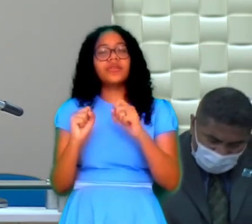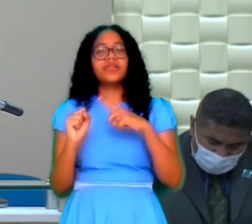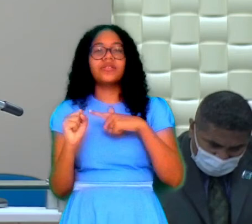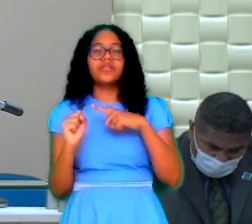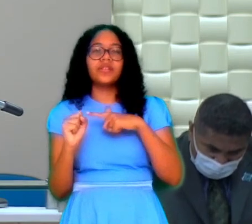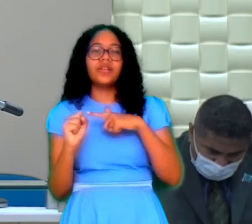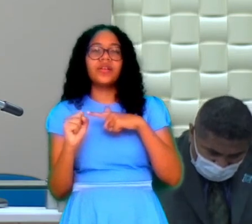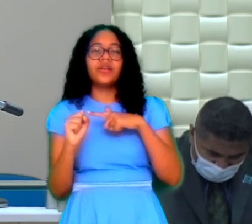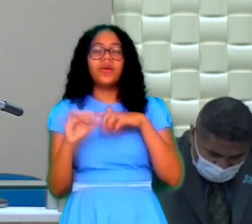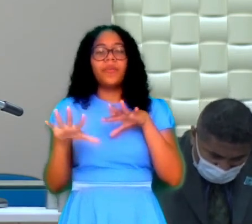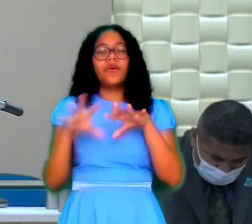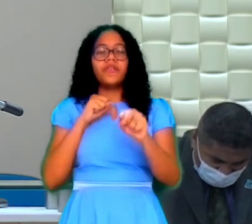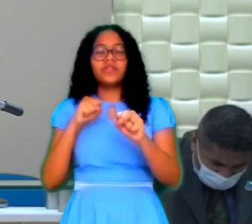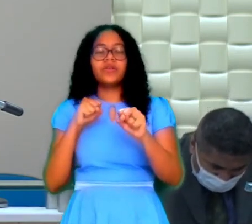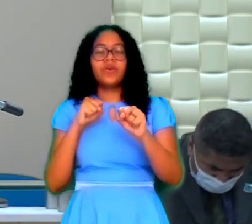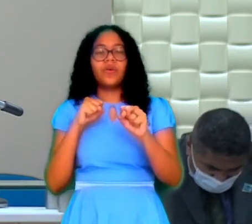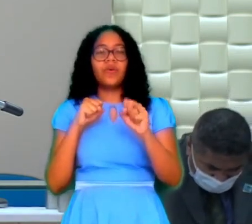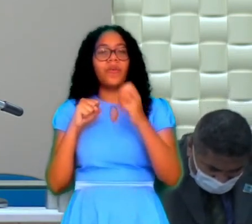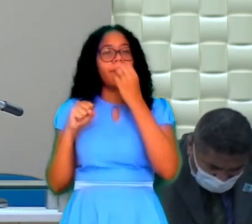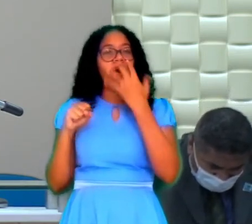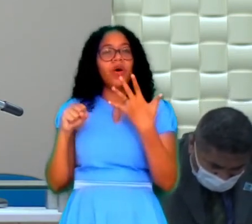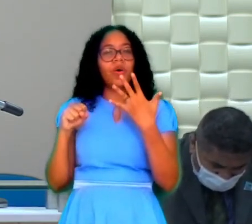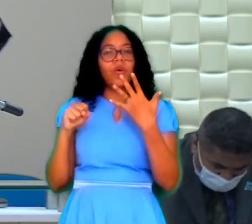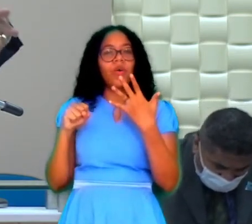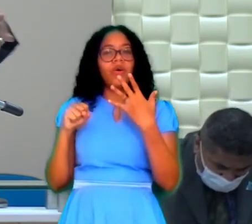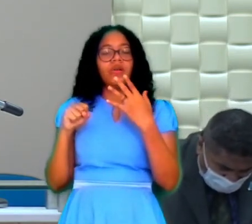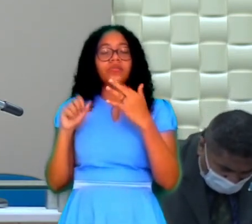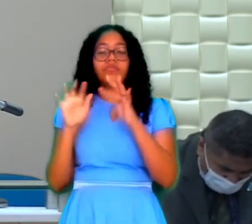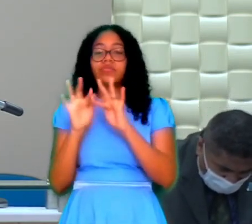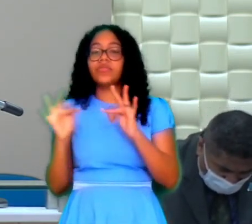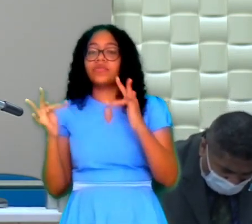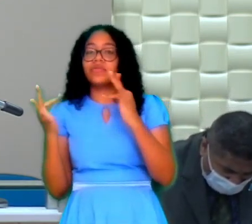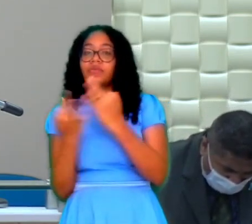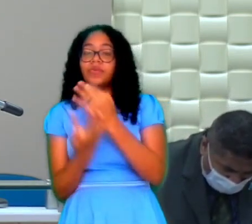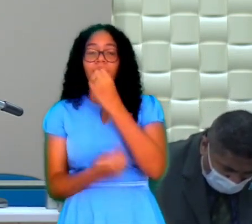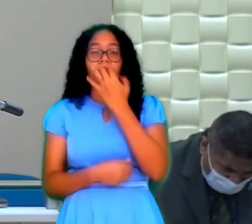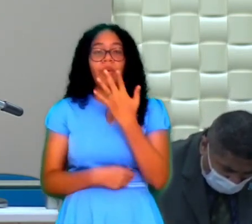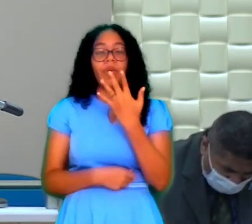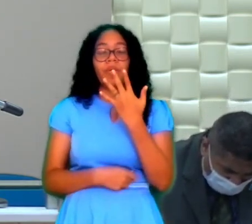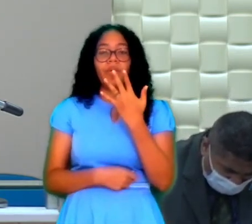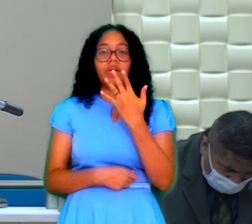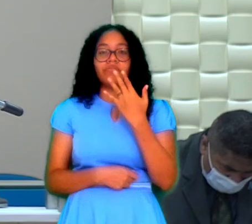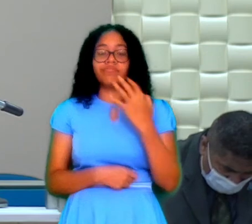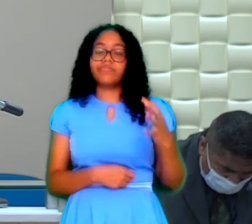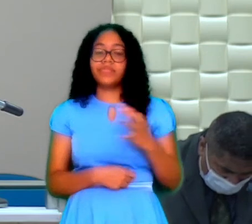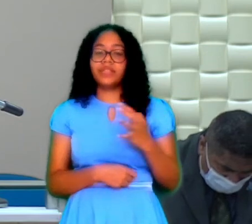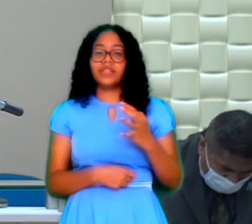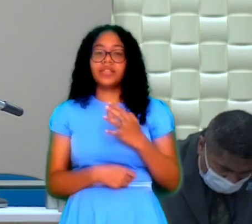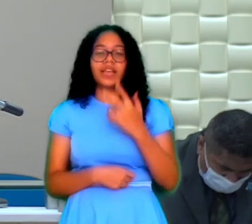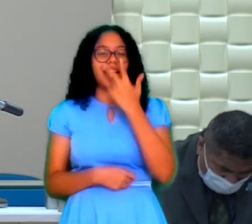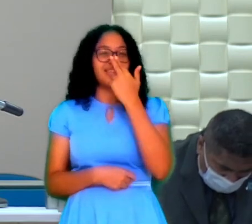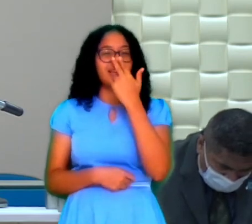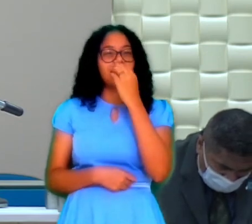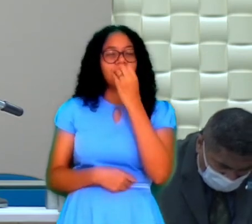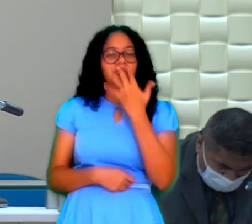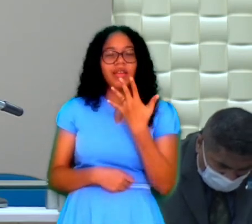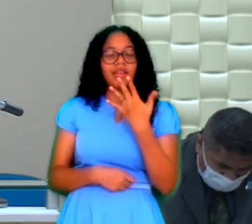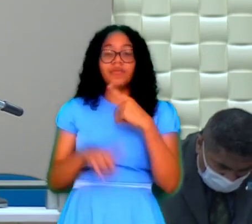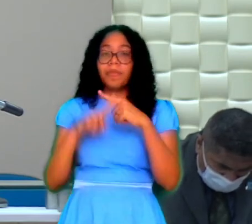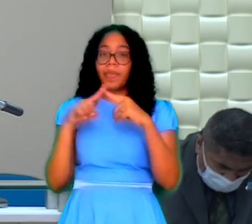misericórdia. E ele se lembrou de Jonas. E o peixe o vomitou na